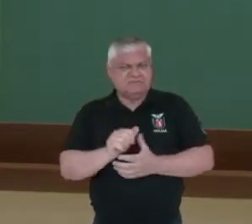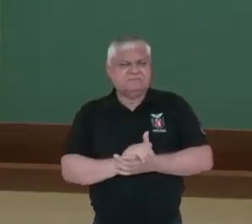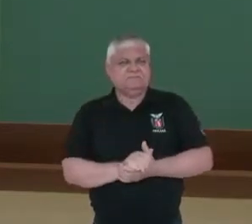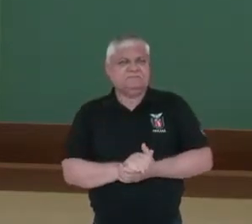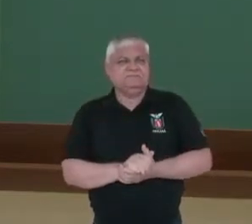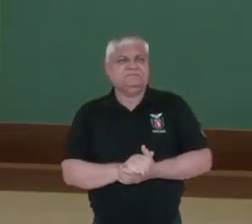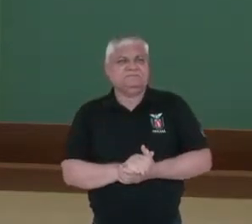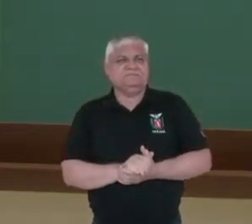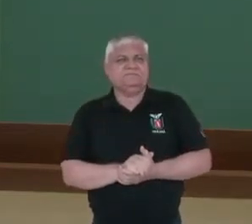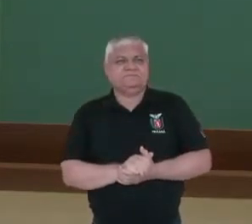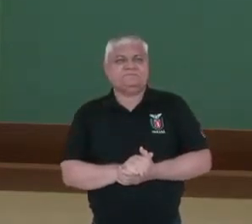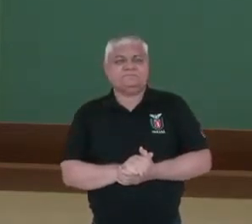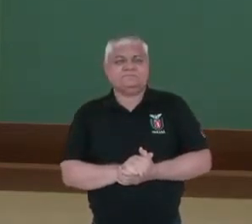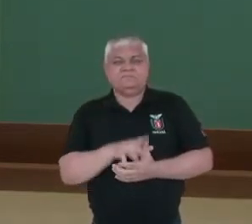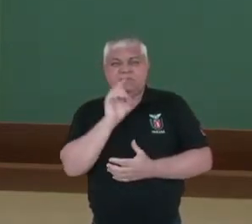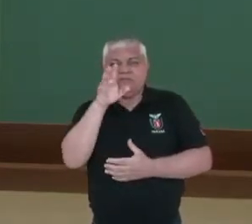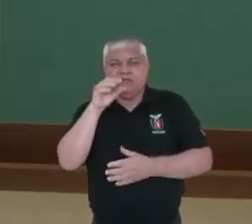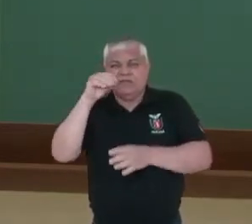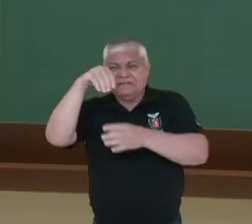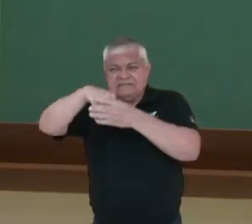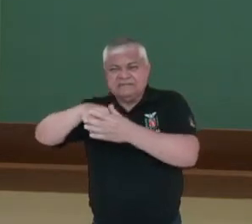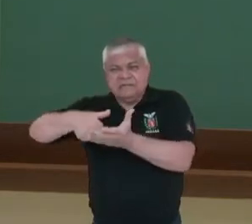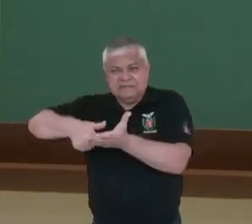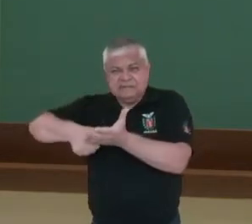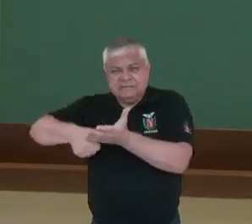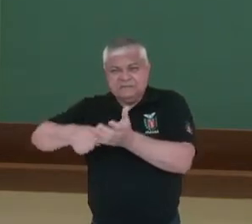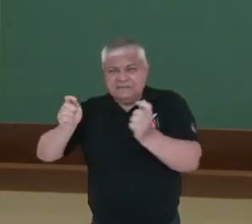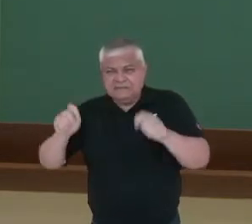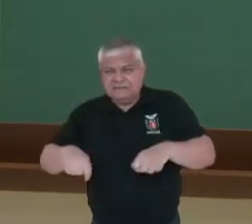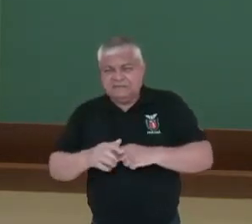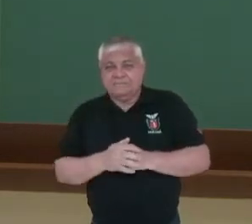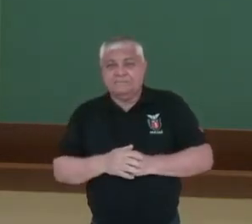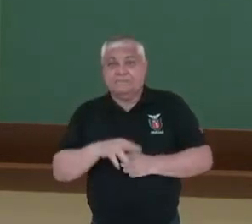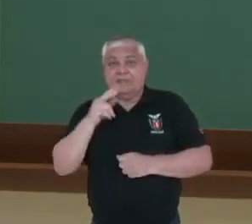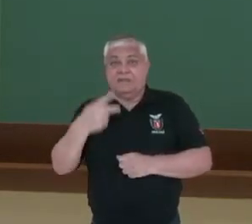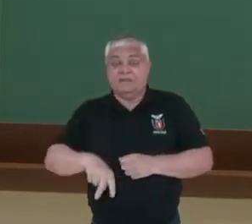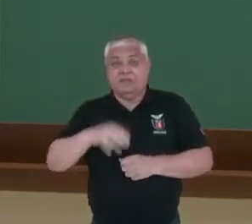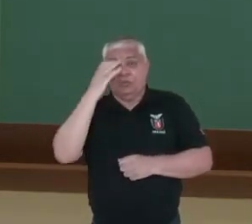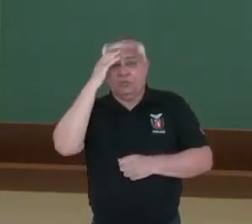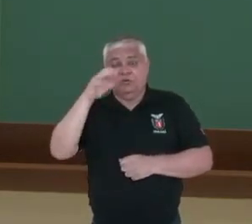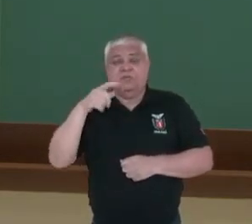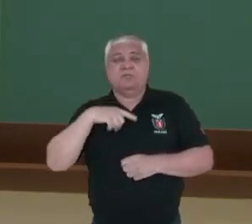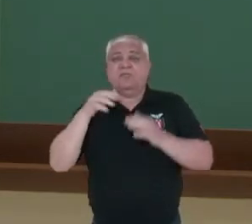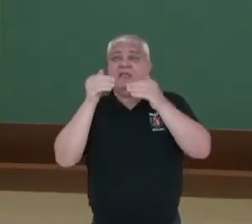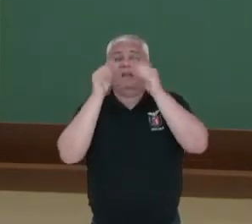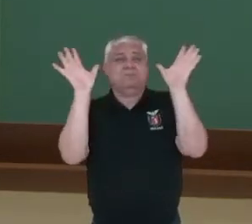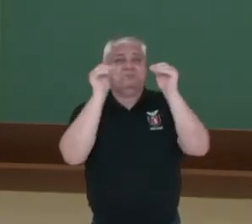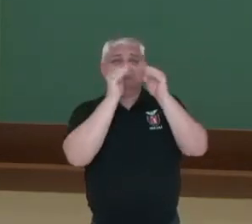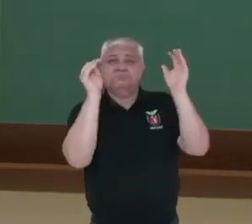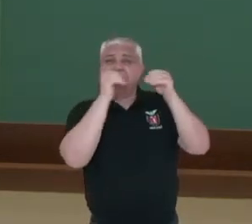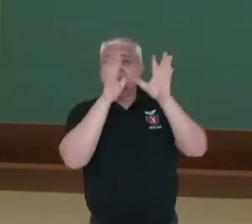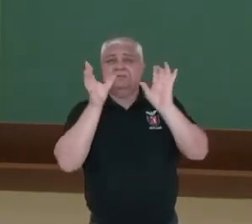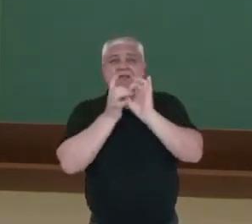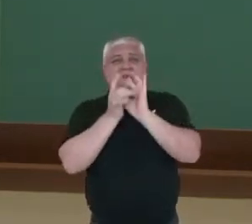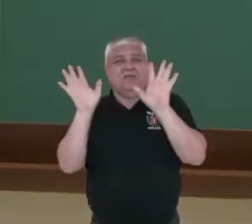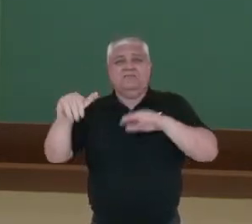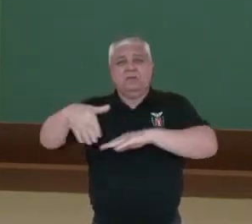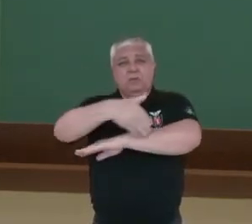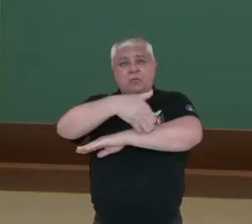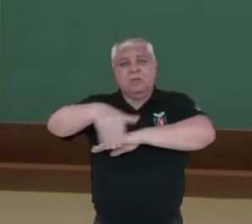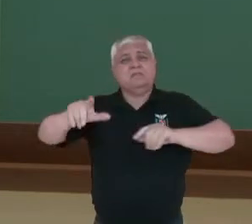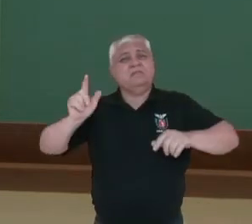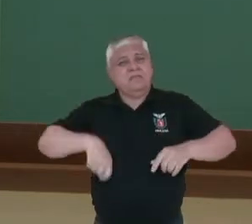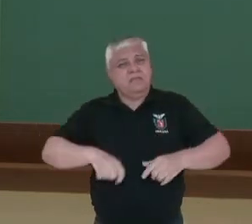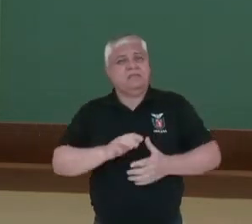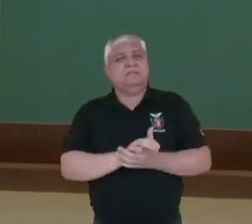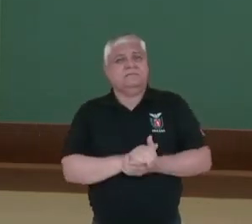começo de ginástica praticado somente academia águia nossa cidade terminar academias ao ar livre Acho que vamos responder essa pergunta